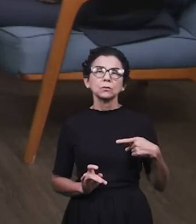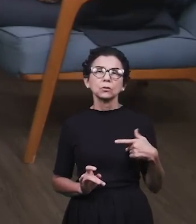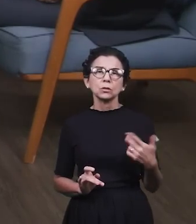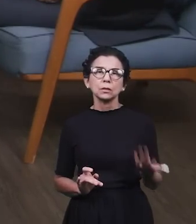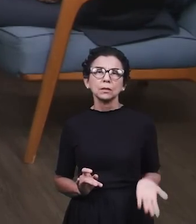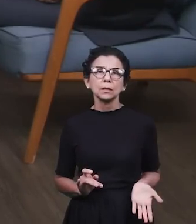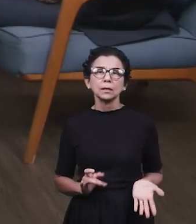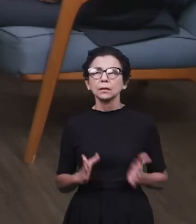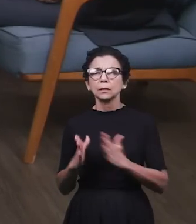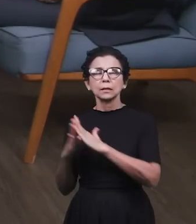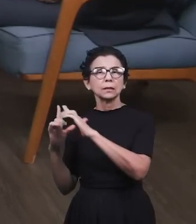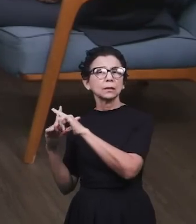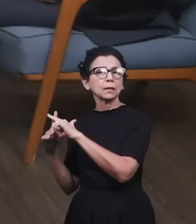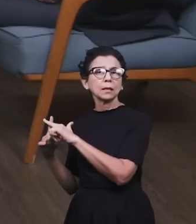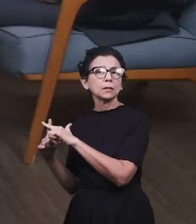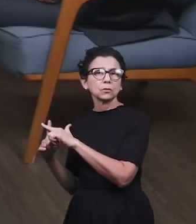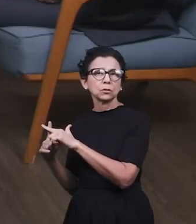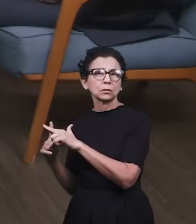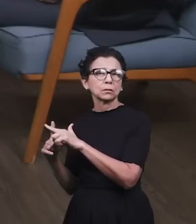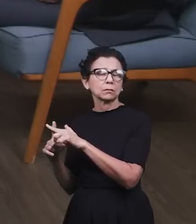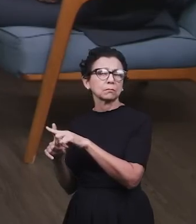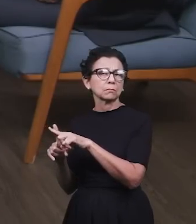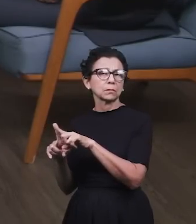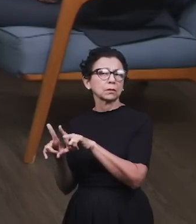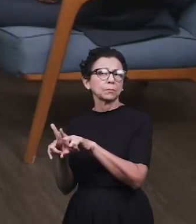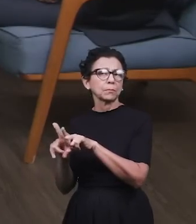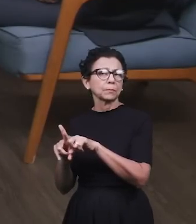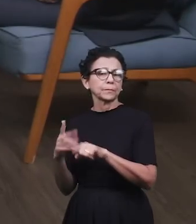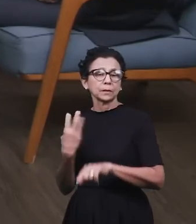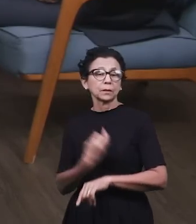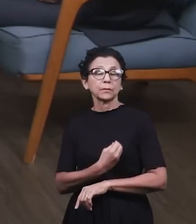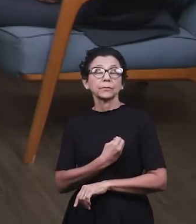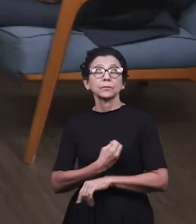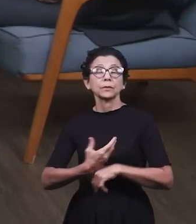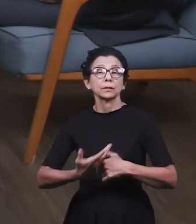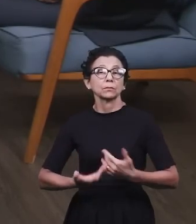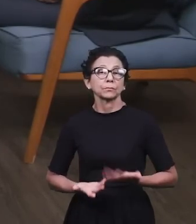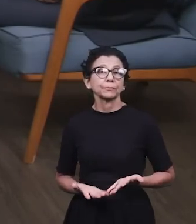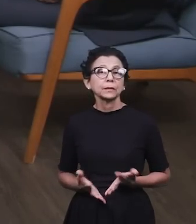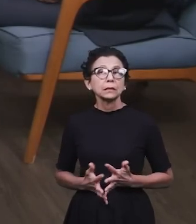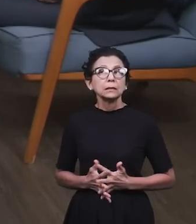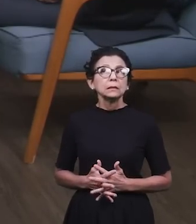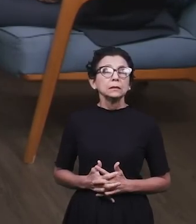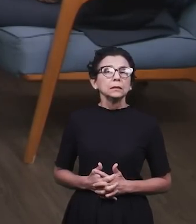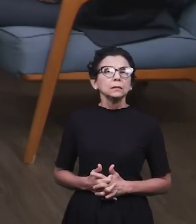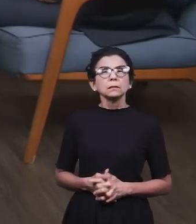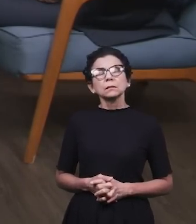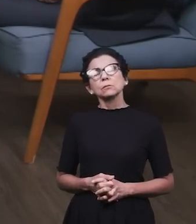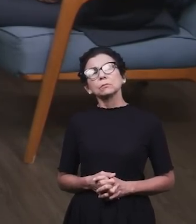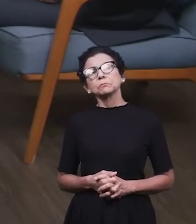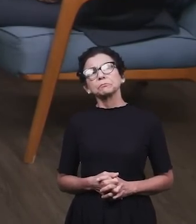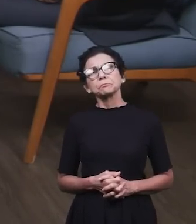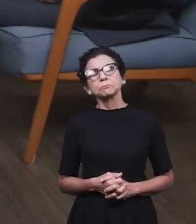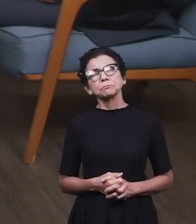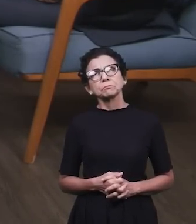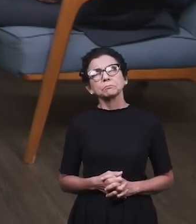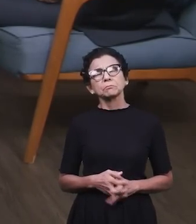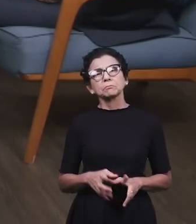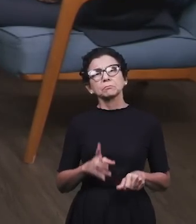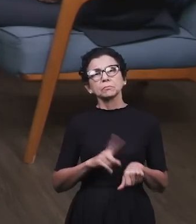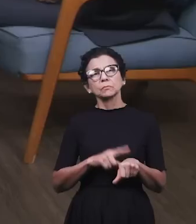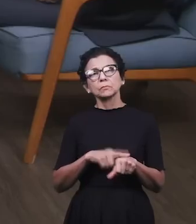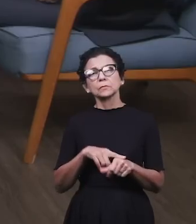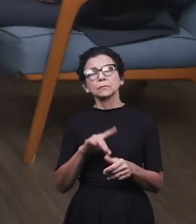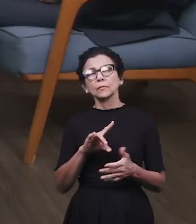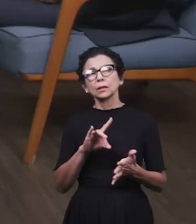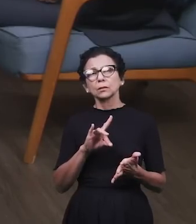que a igreja está vivendo. Então, qual a importância de ser governado por Deus neste momento, no